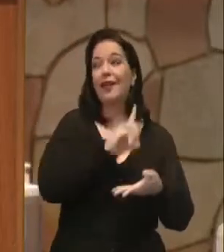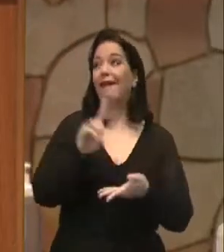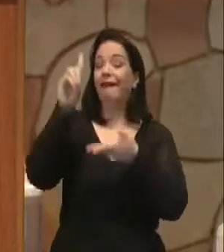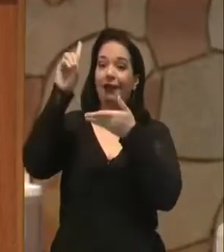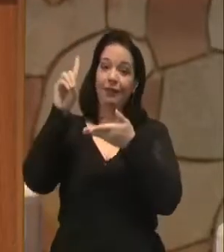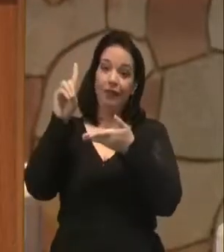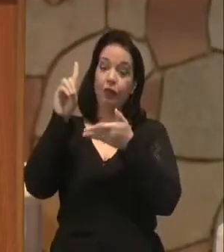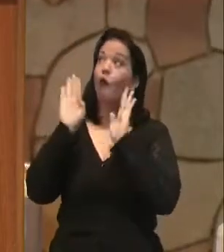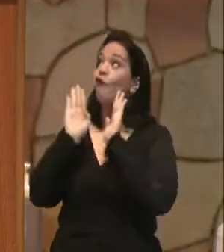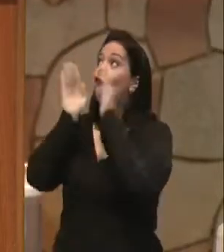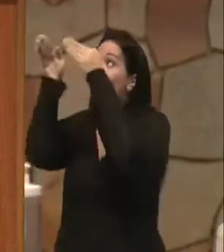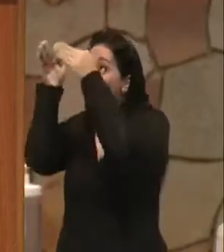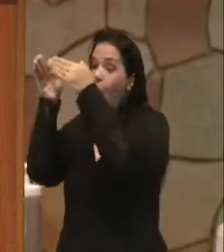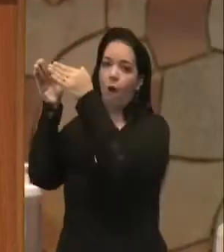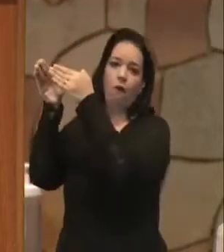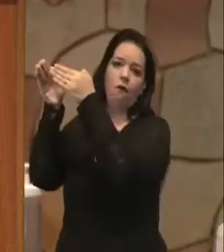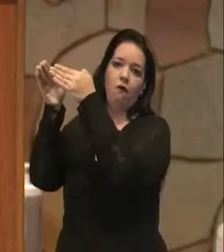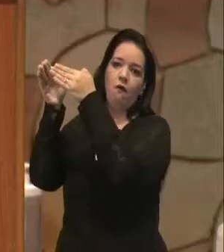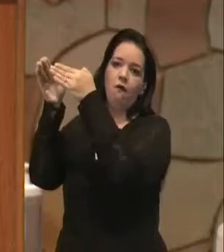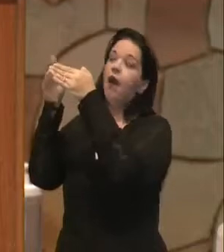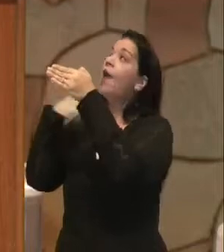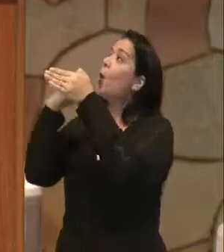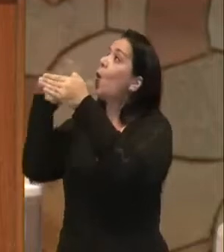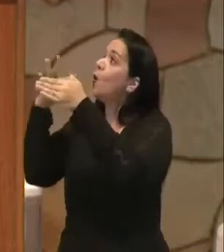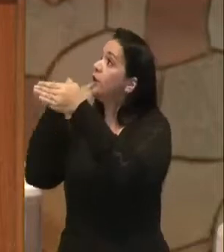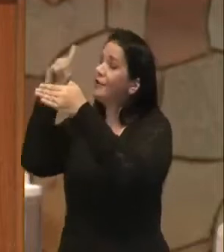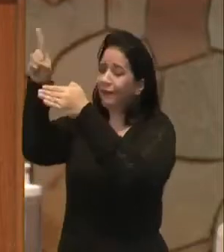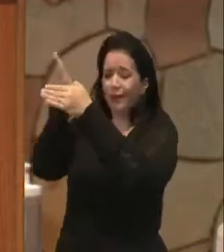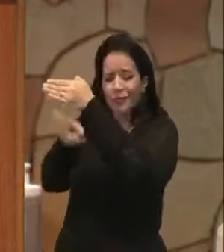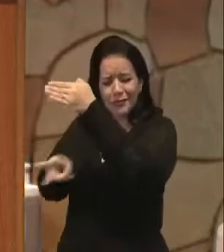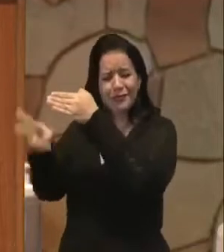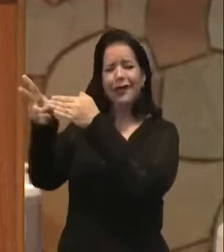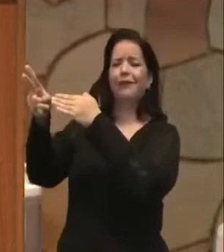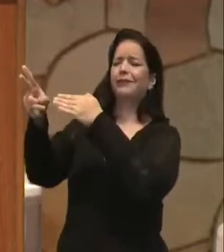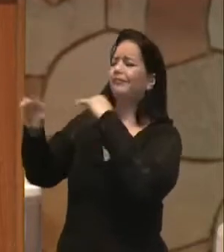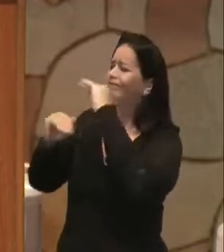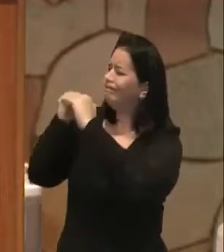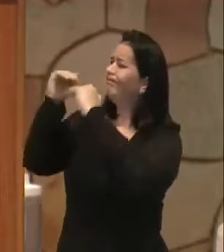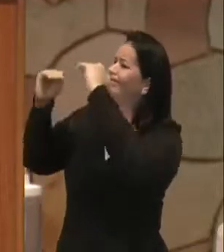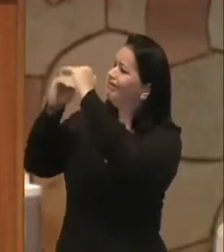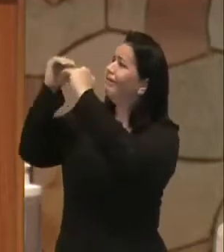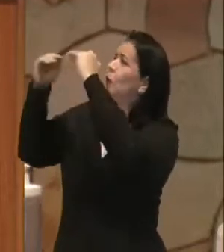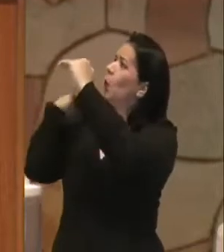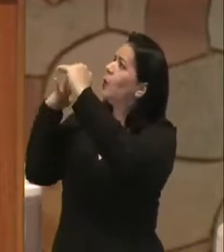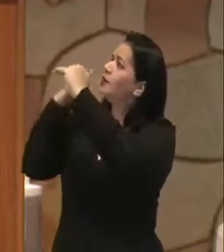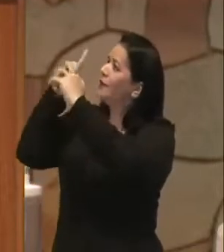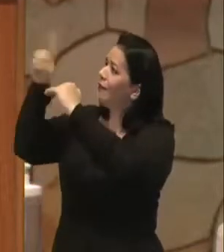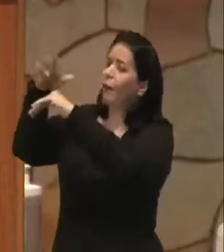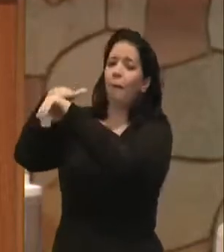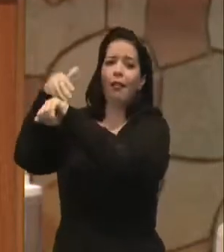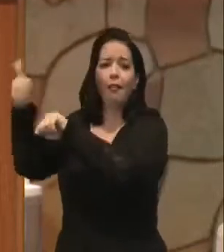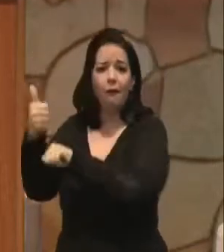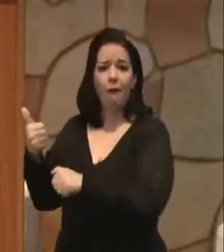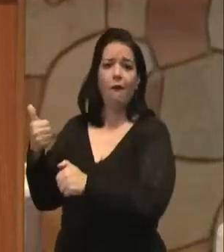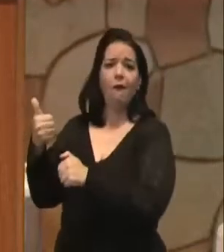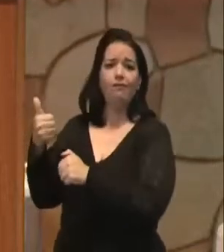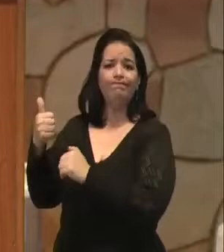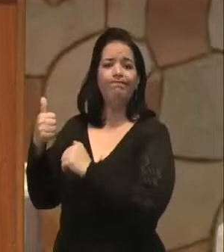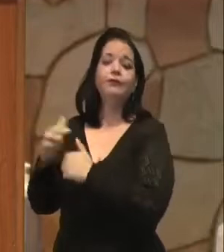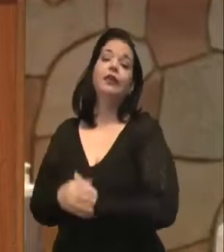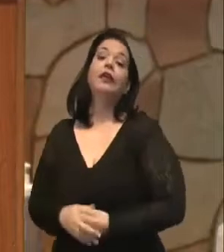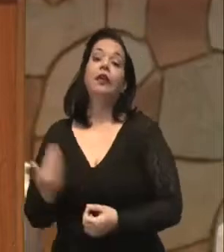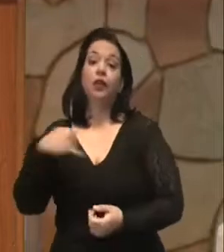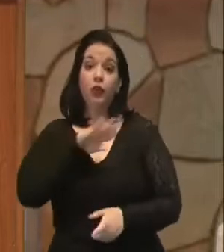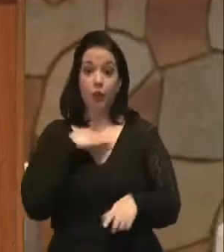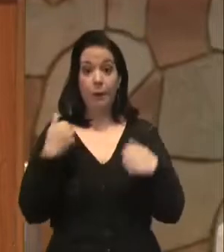eu conhecerei e prosseguirei em conhecer o Senhor. É esse conhecimento, é essa riqueza